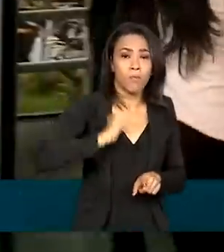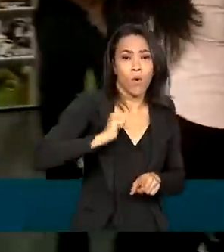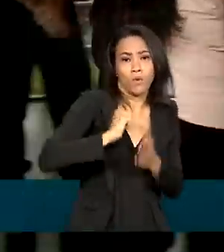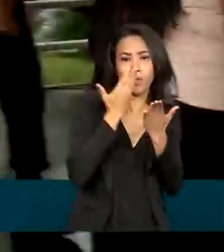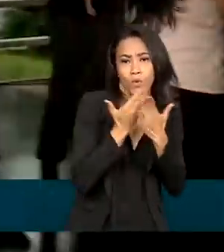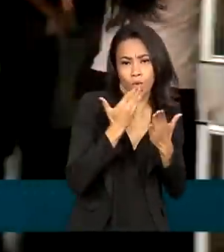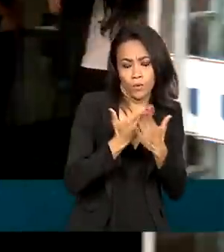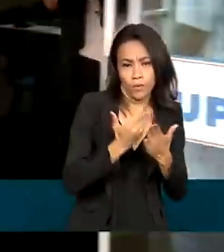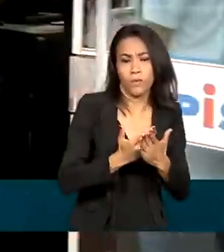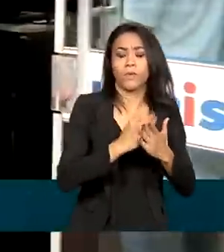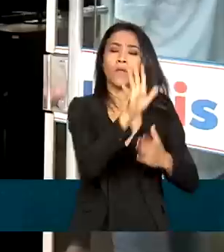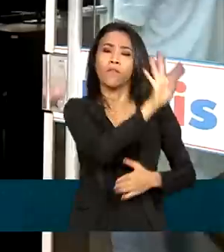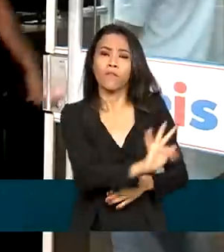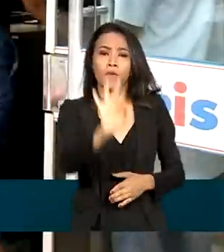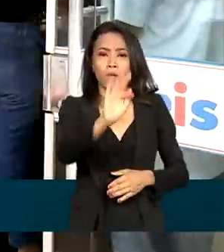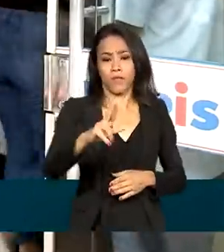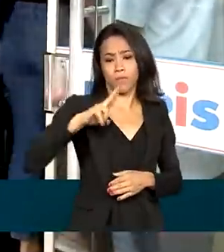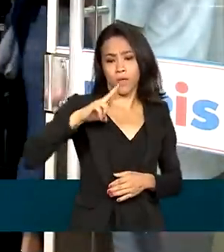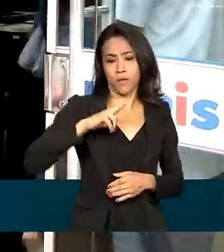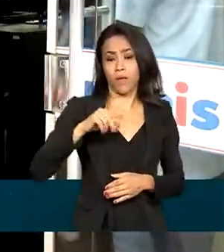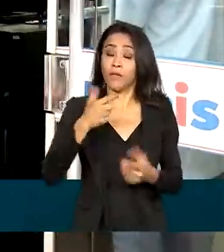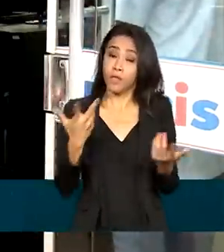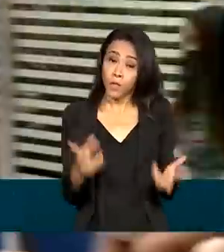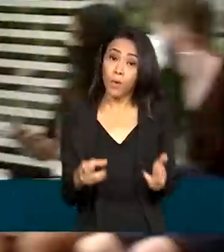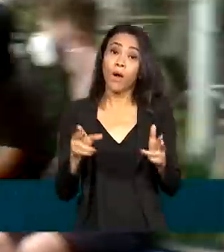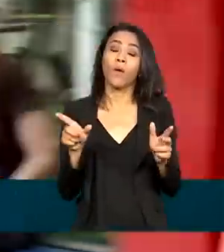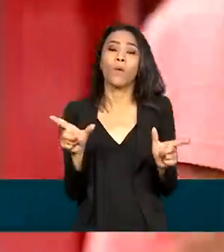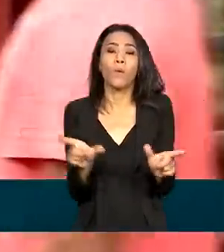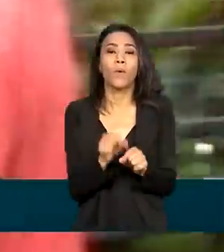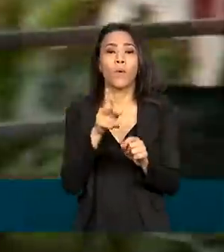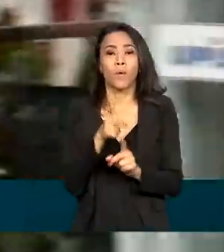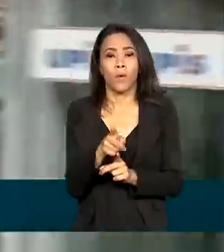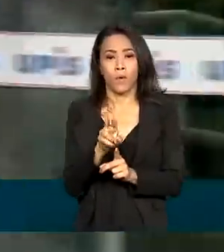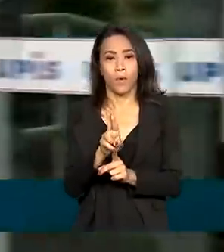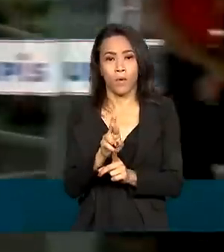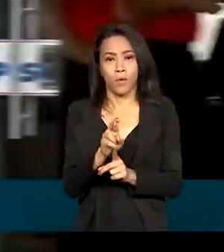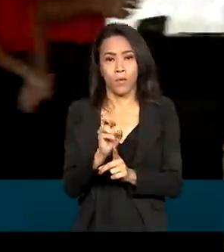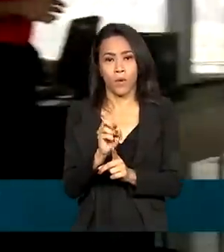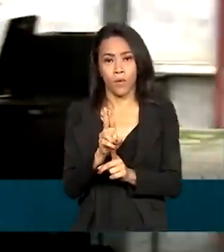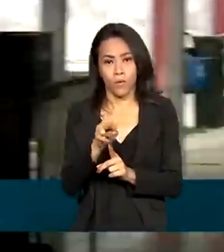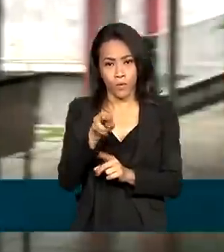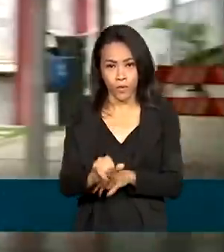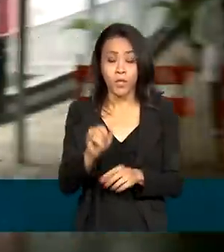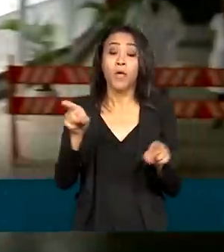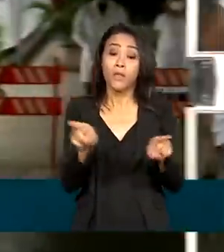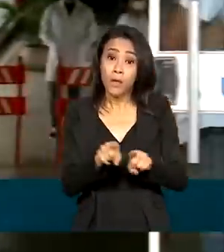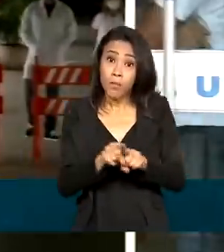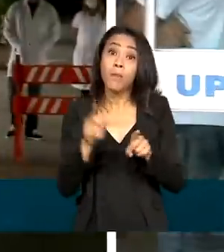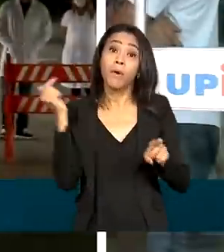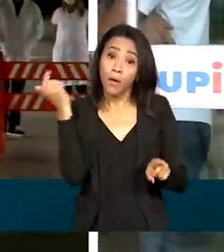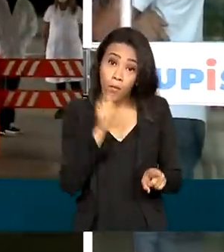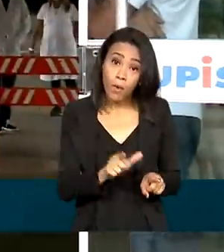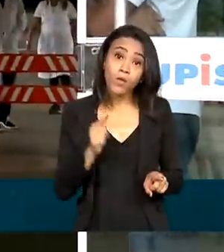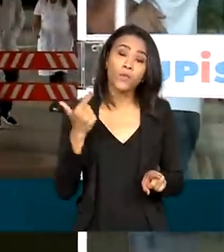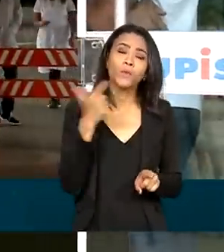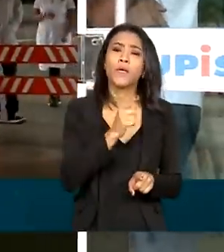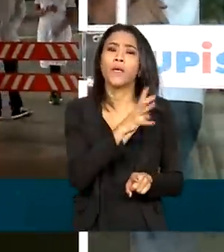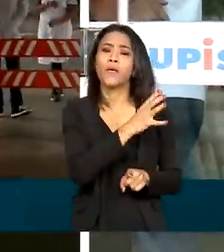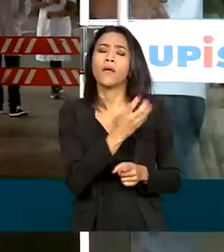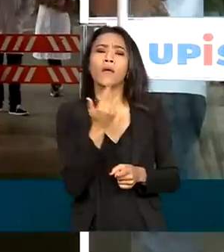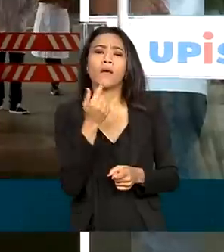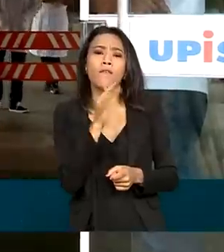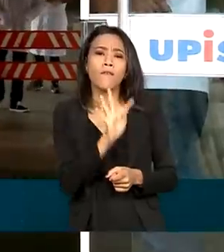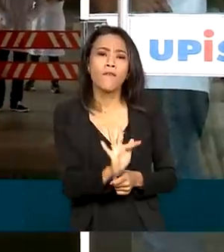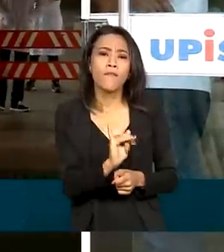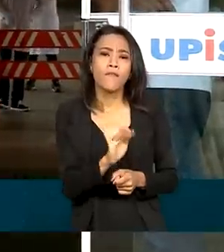em faculdades particulares com o ProUni O estudante pode ainda pleitear financiamento estudantil pelo Fies